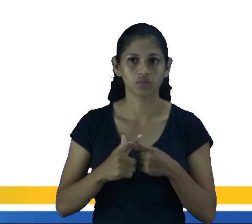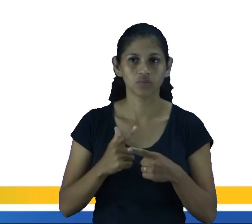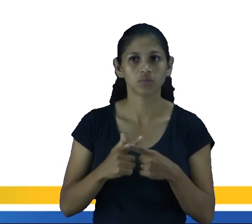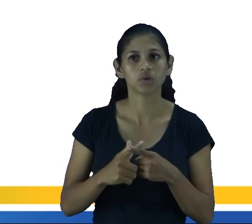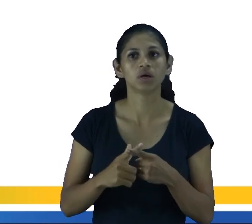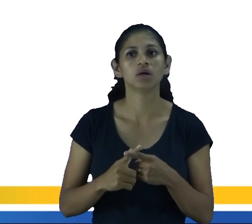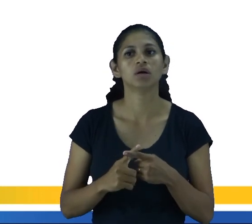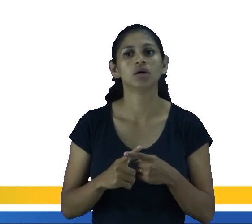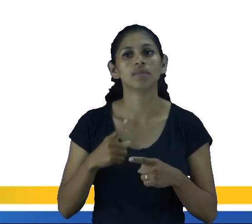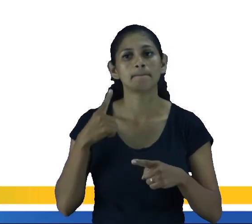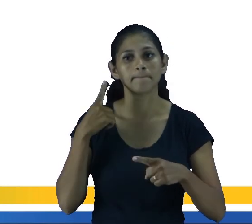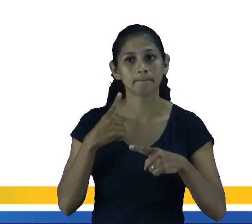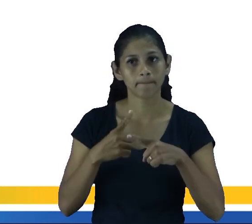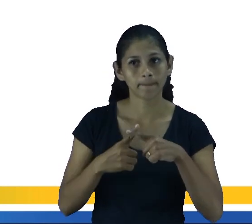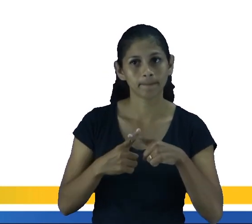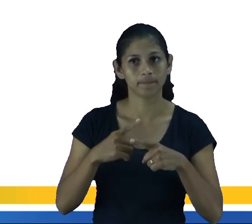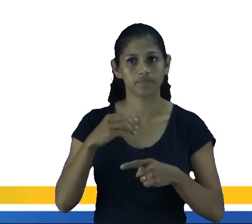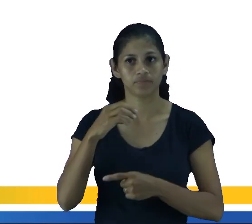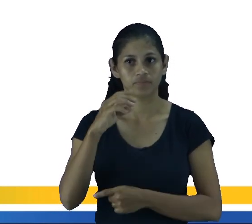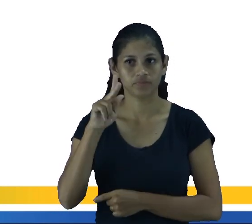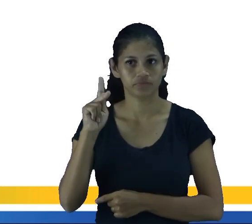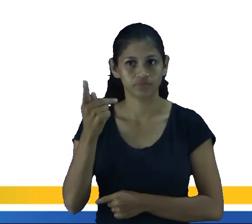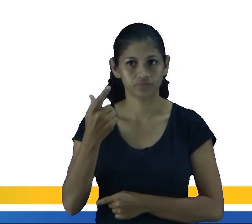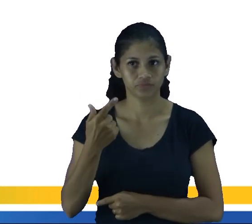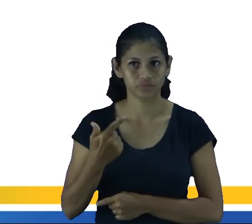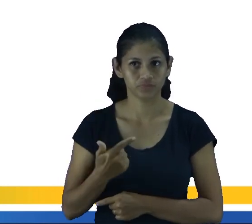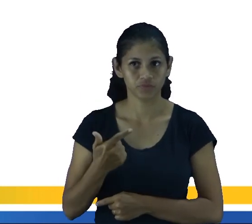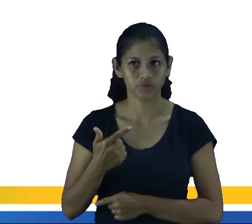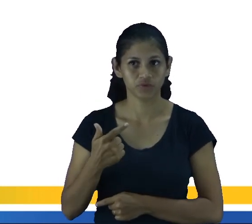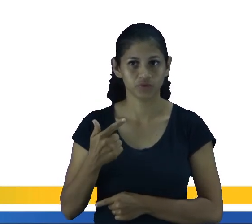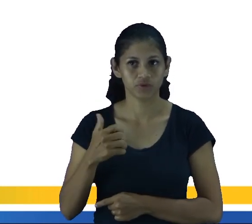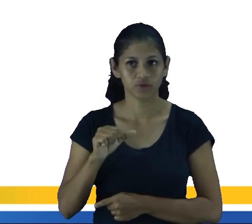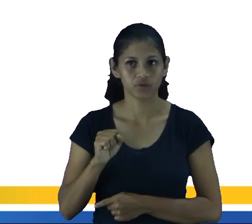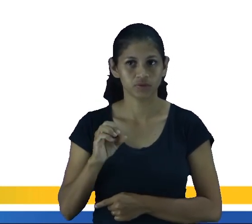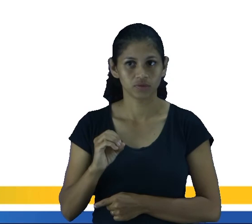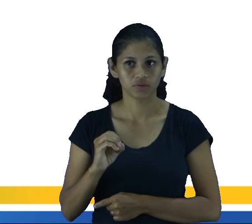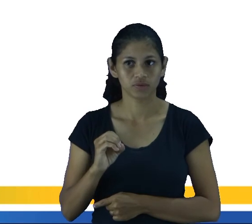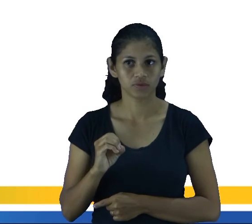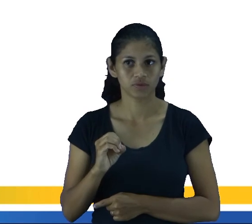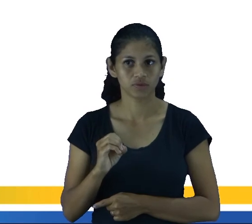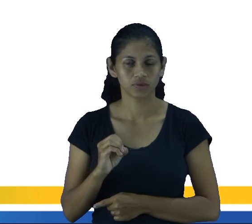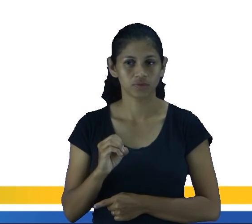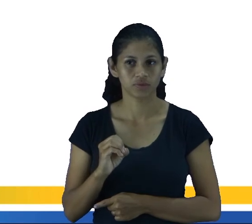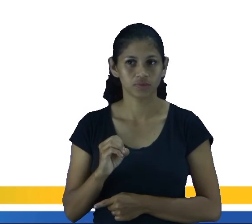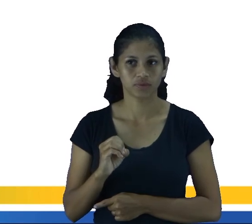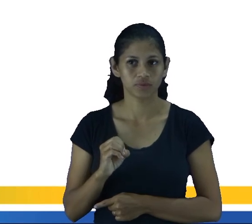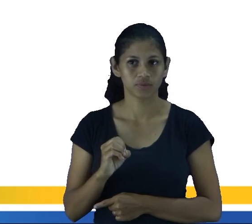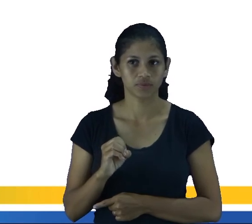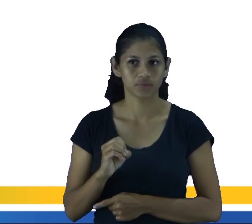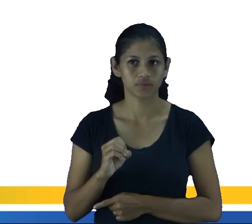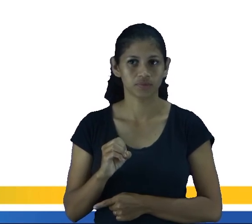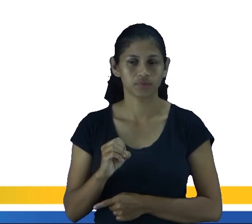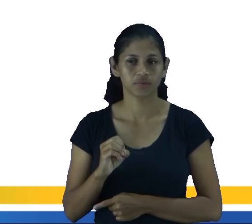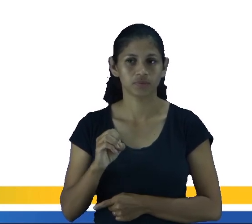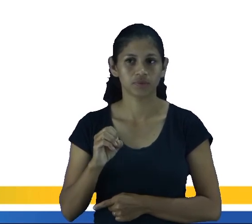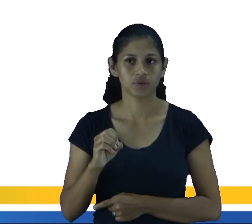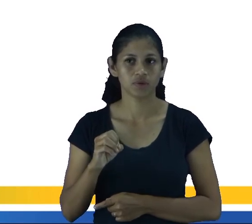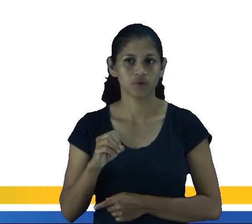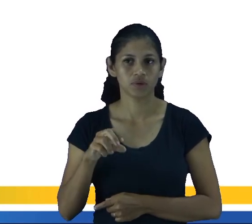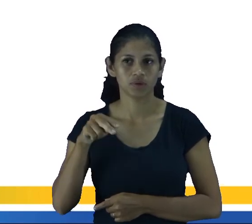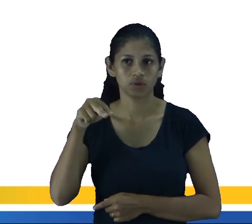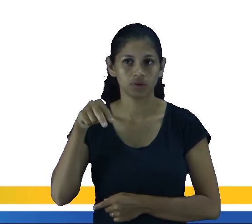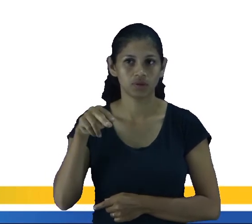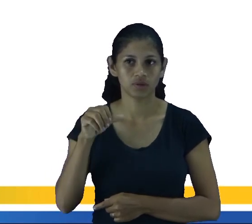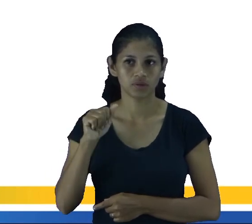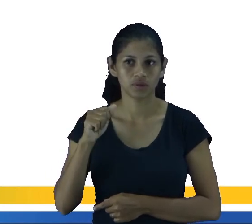ácido sulfúrico. Ele é um ácido fixo. Nessa reação, a gente vai ter a produção do HCl, que é um ácido